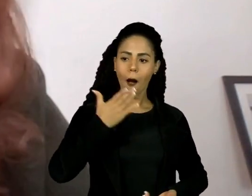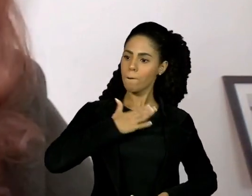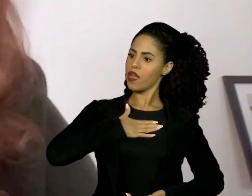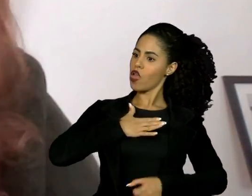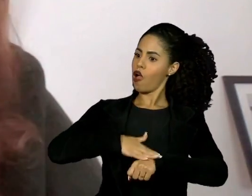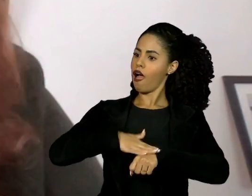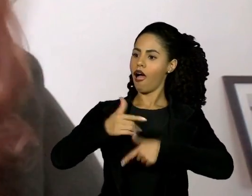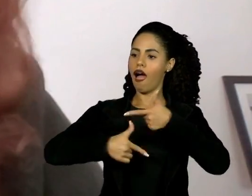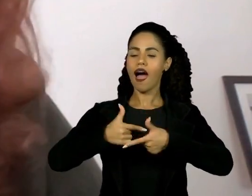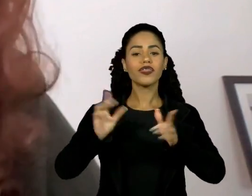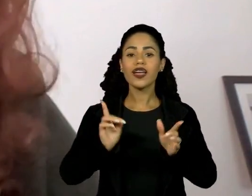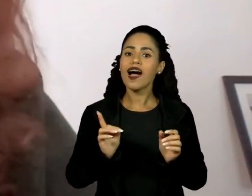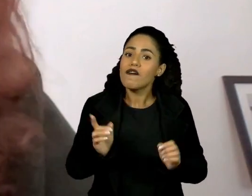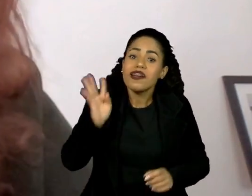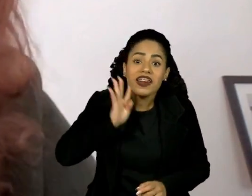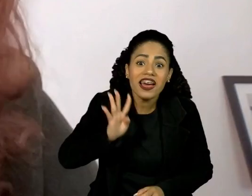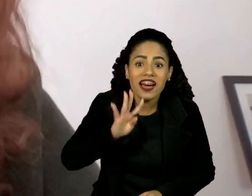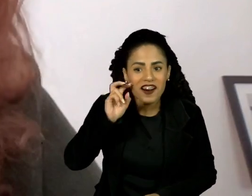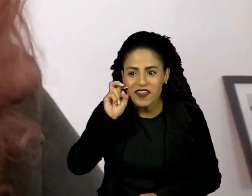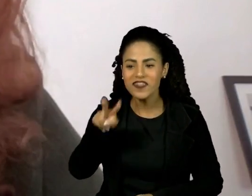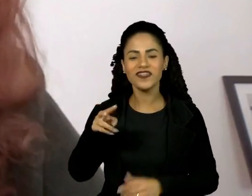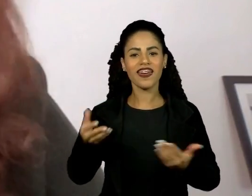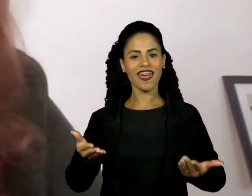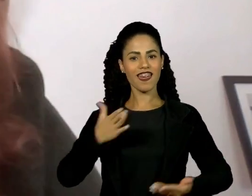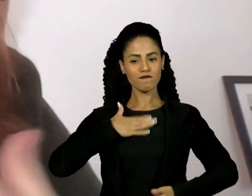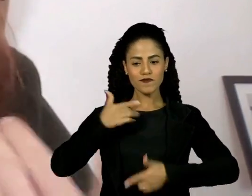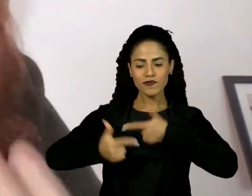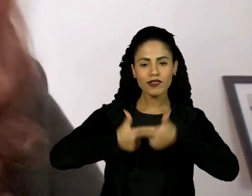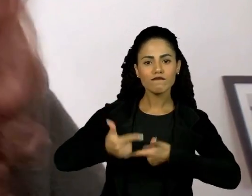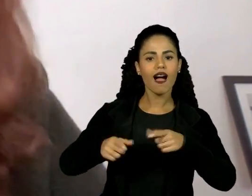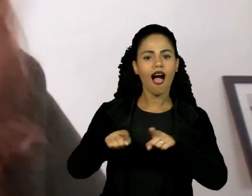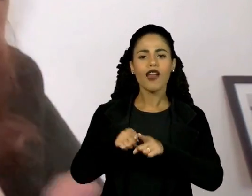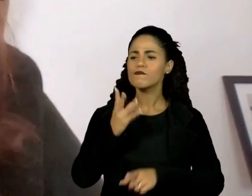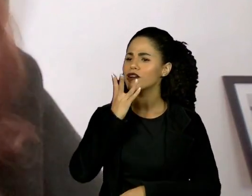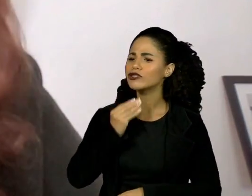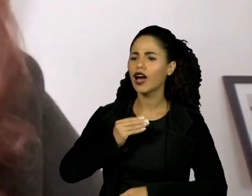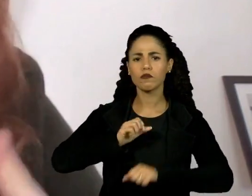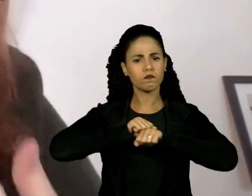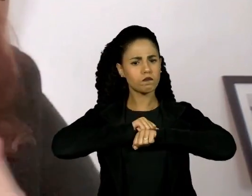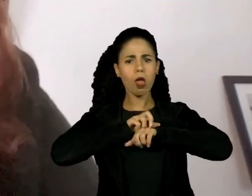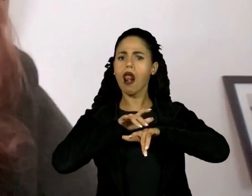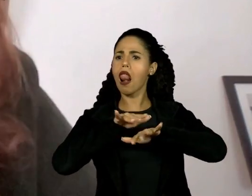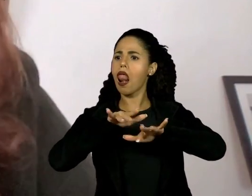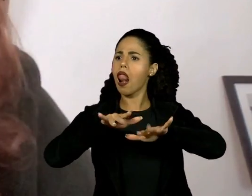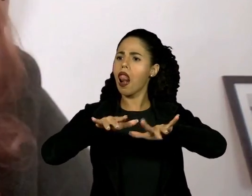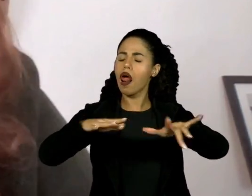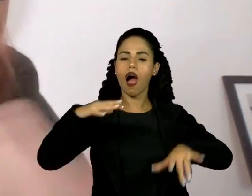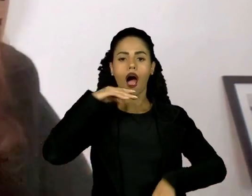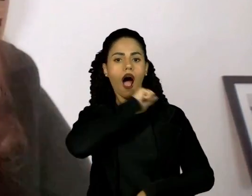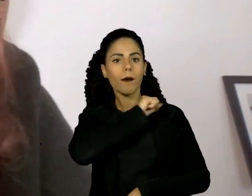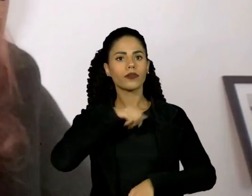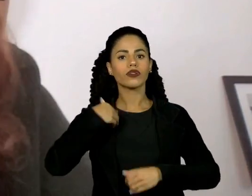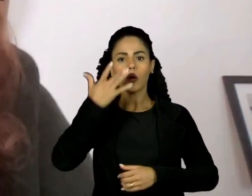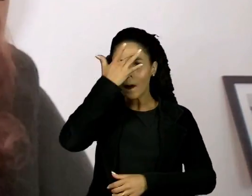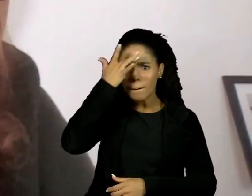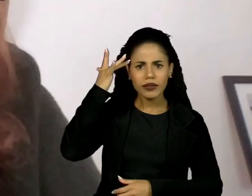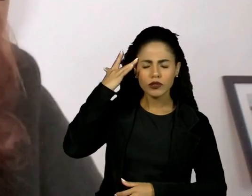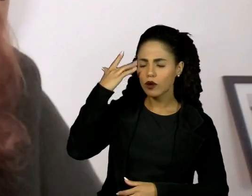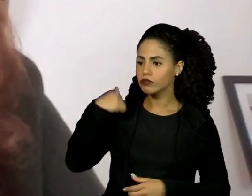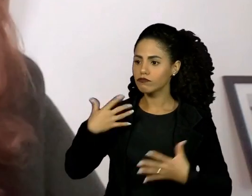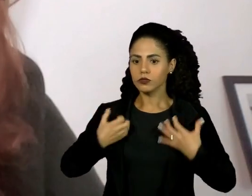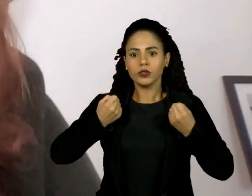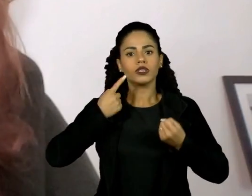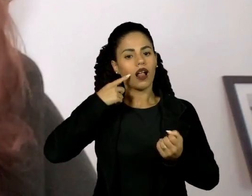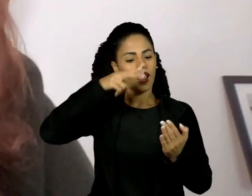muito divertido. O Machado é muito rápido, ele é muito ele te pega desprevenido. Ele pegou as pessoas